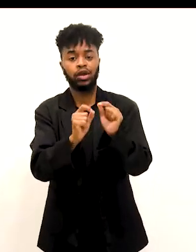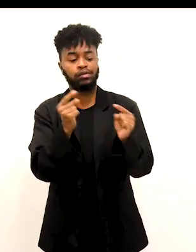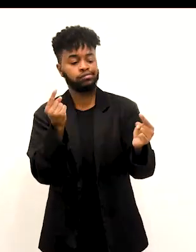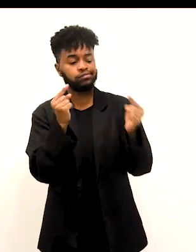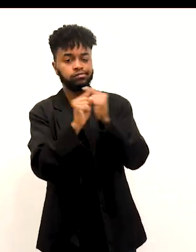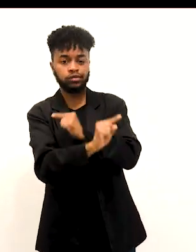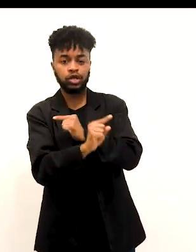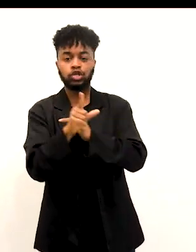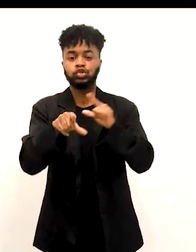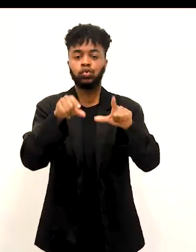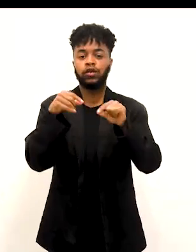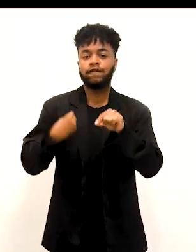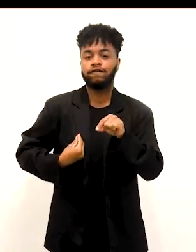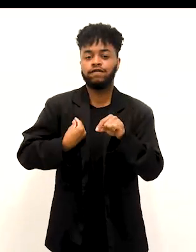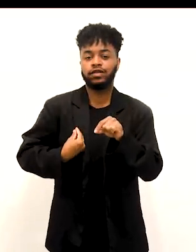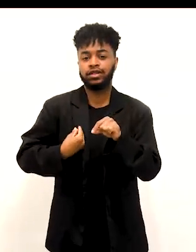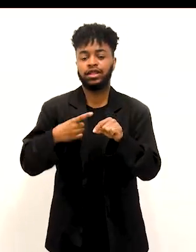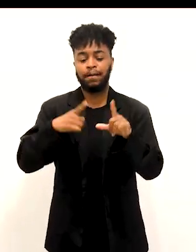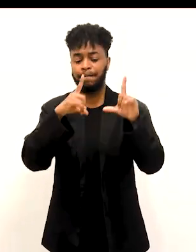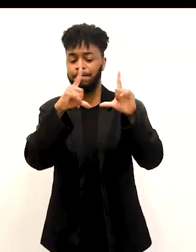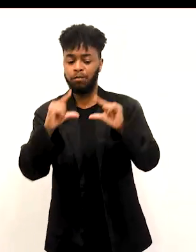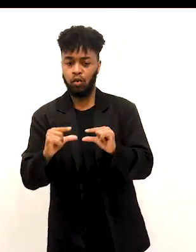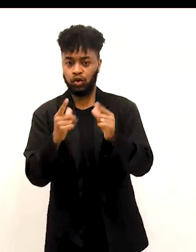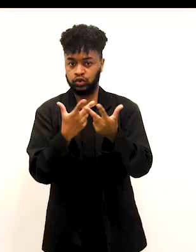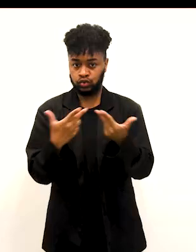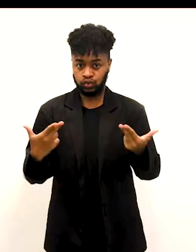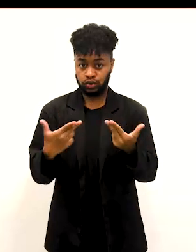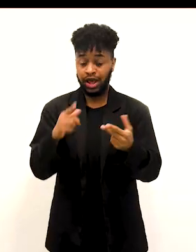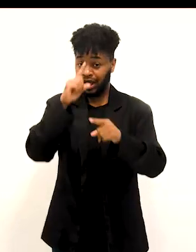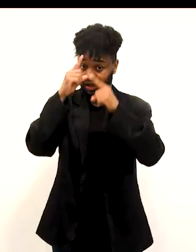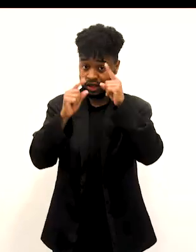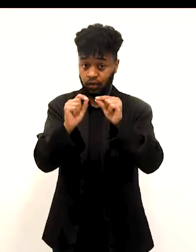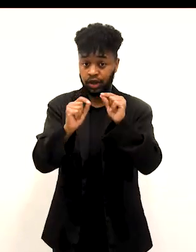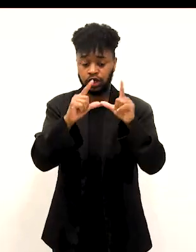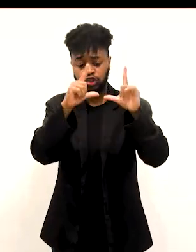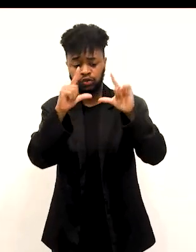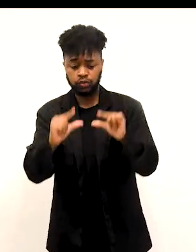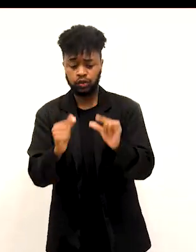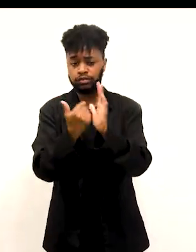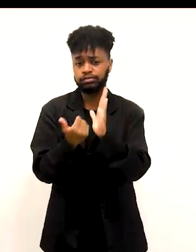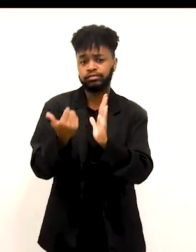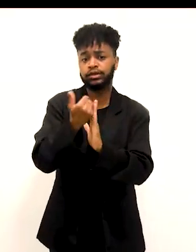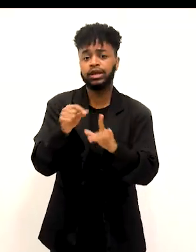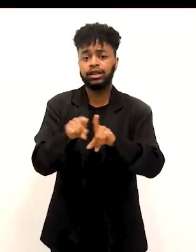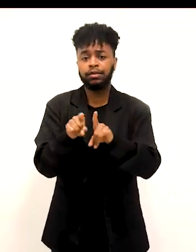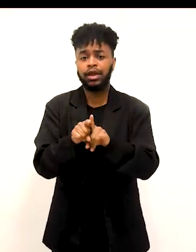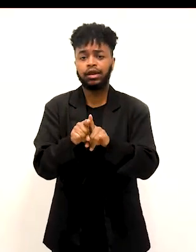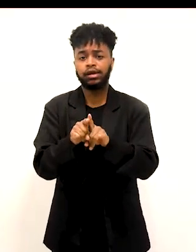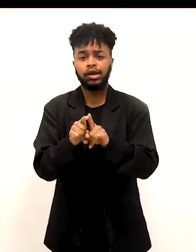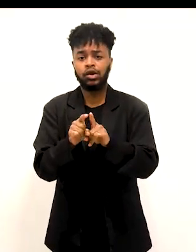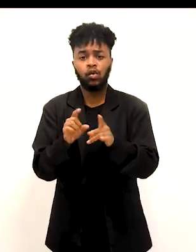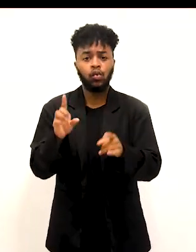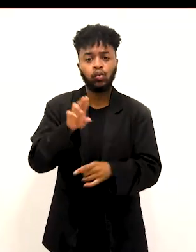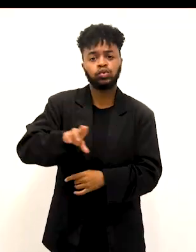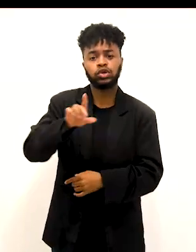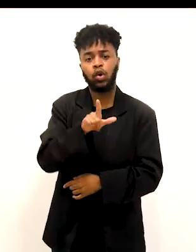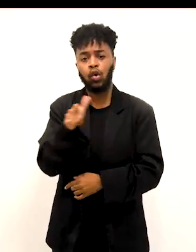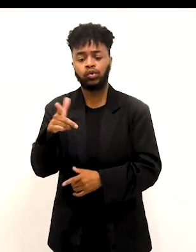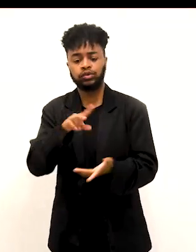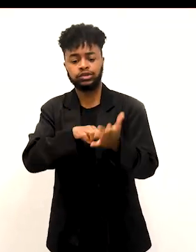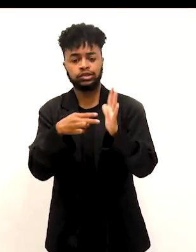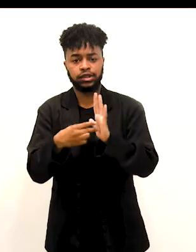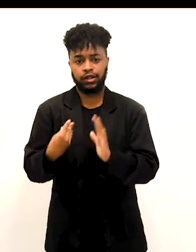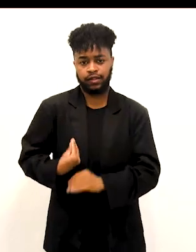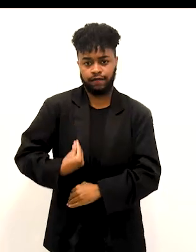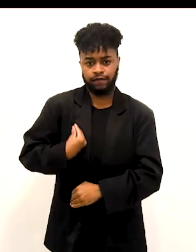e optando por uma vida minimalista. A ideia é eliminar excessos, buscando dar outro sentido à vida. No programa de